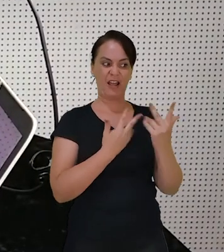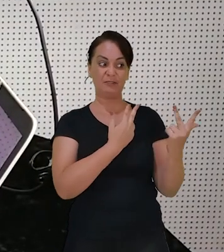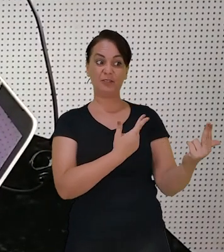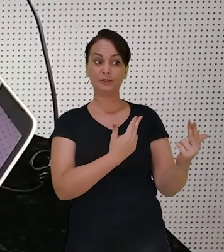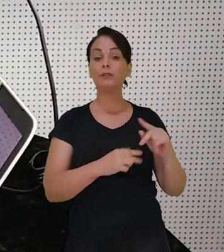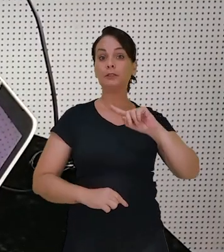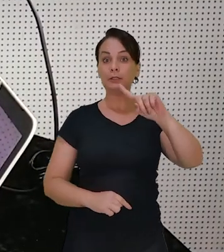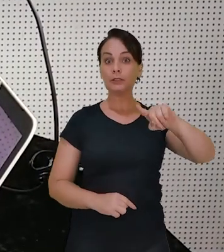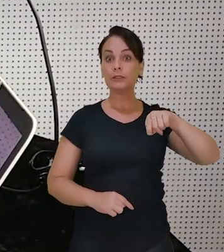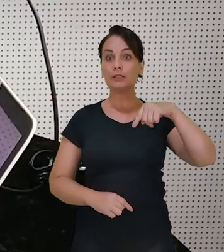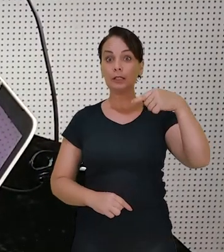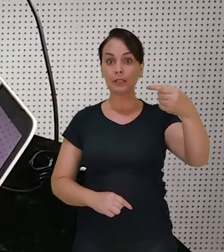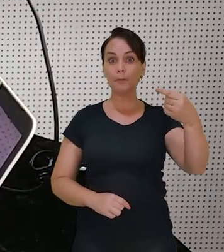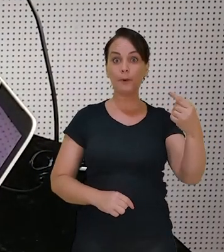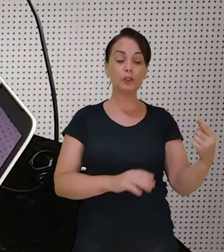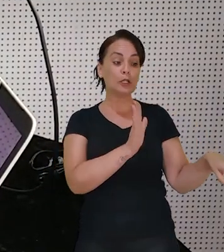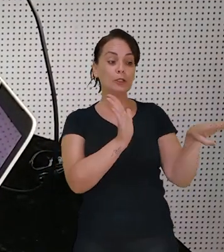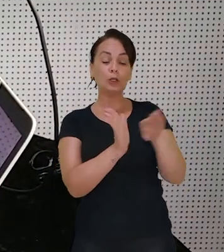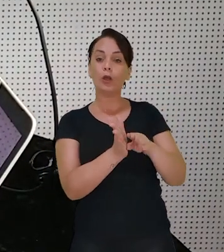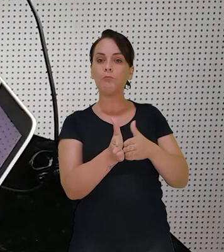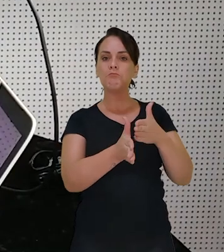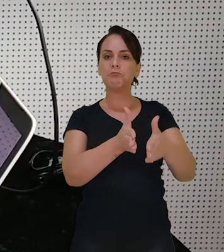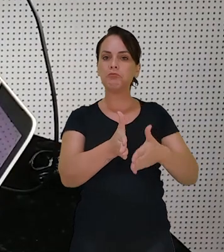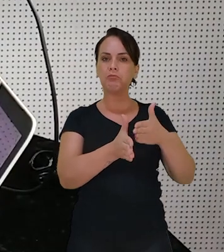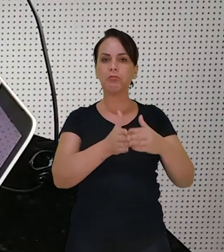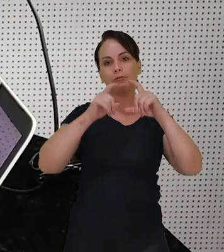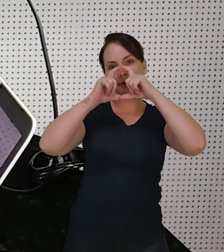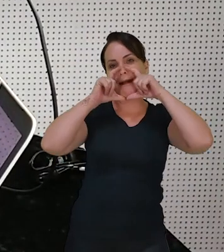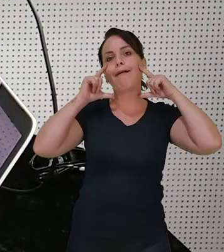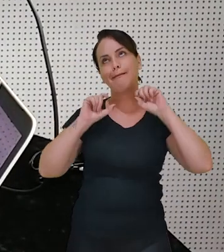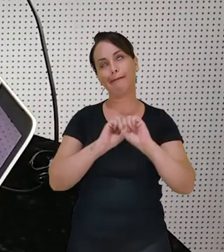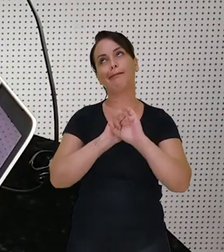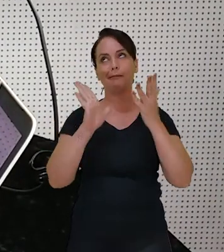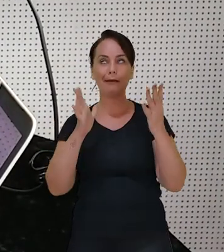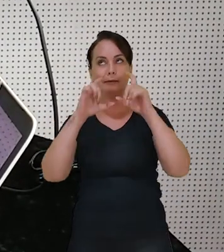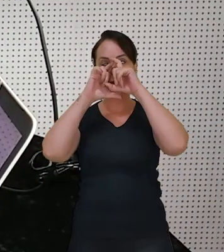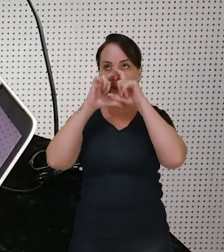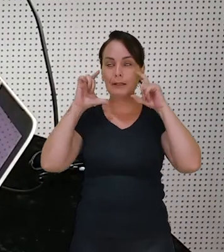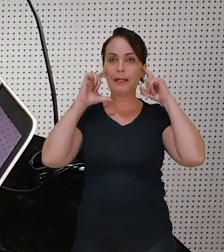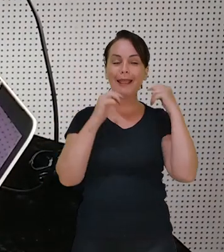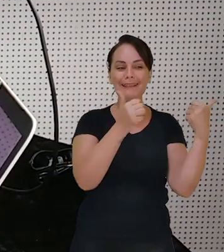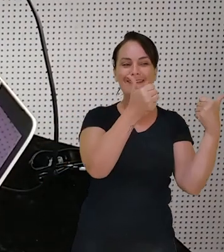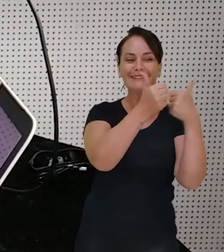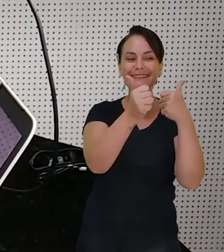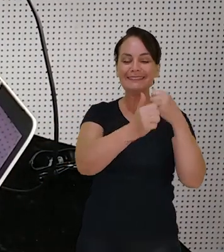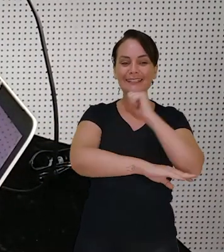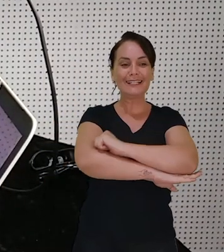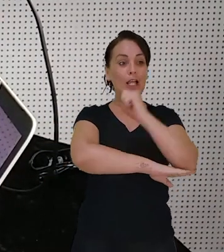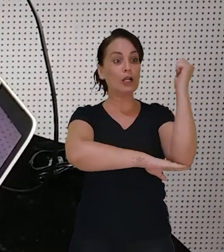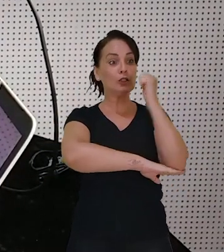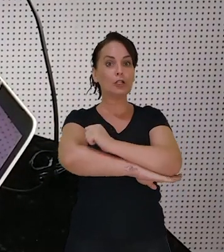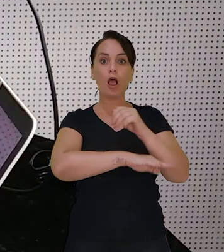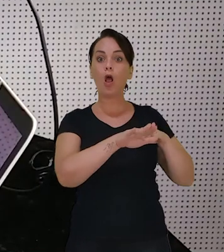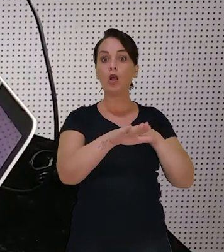Depois, ele chegou com sua cadeira e sua máscara, é claro, mais próximo da minha janela, com um carrinho de